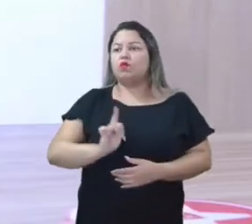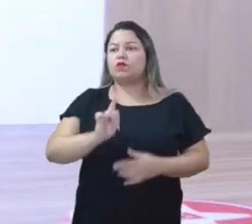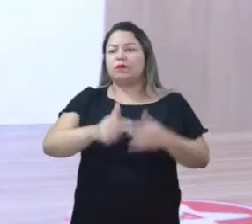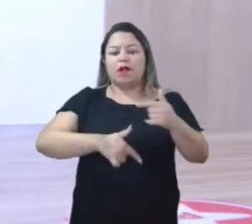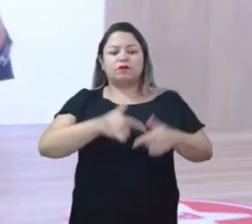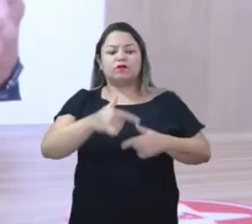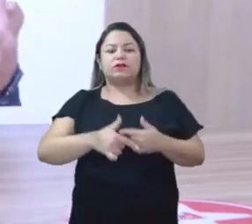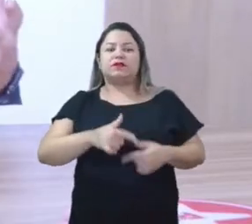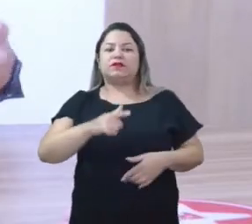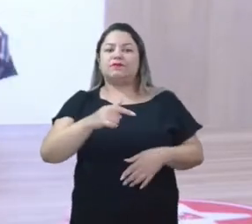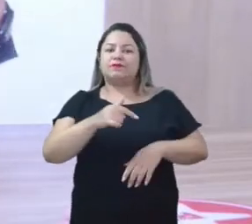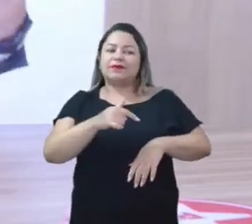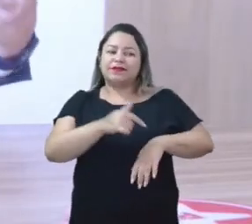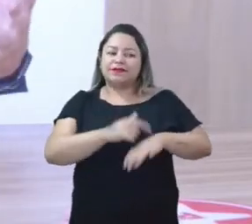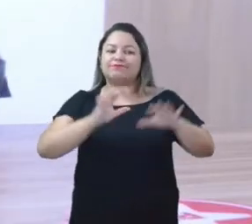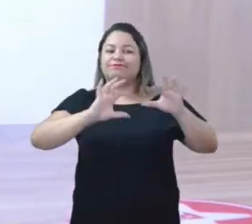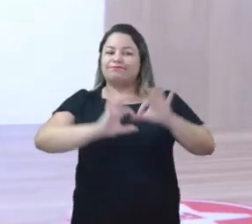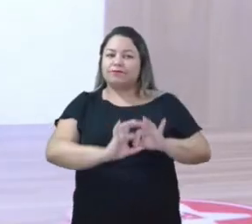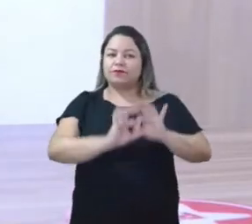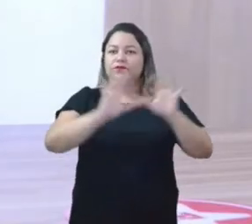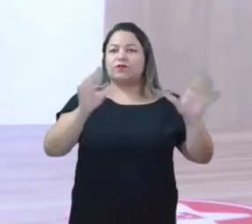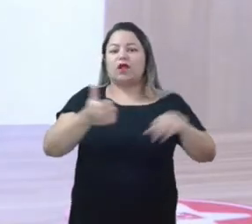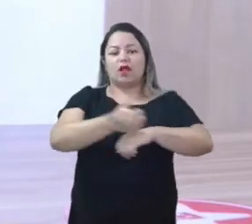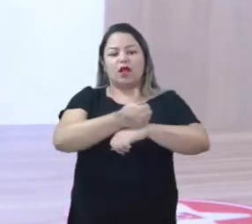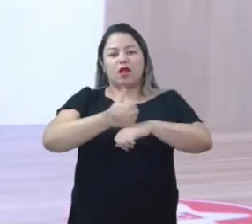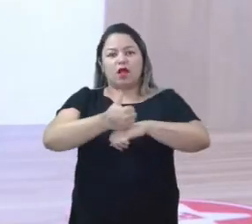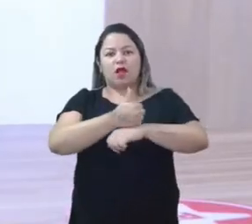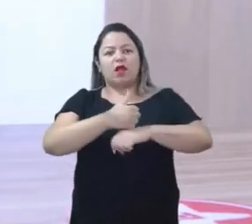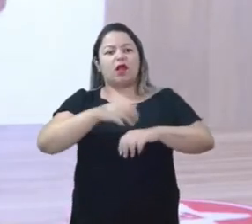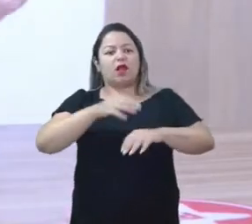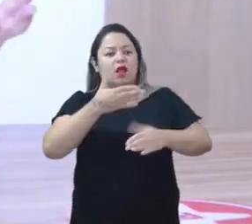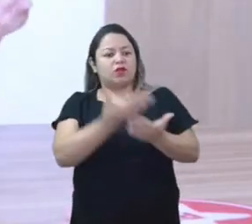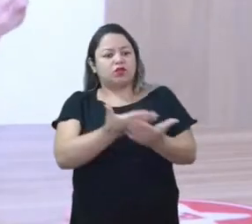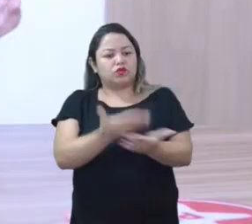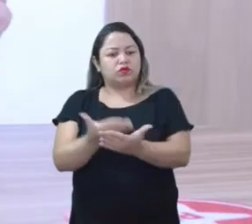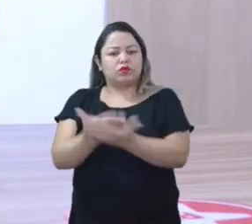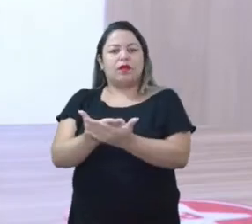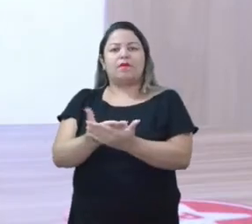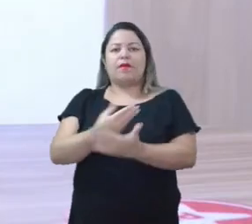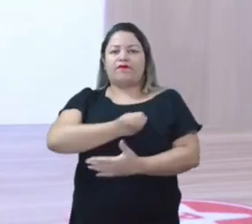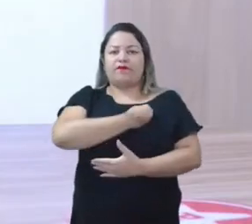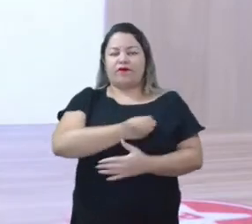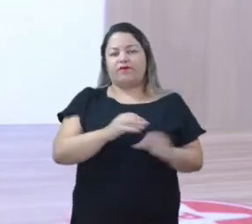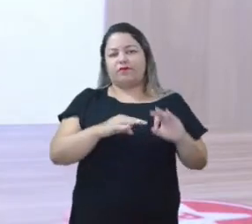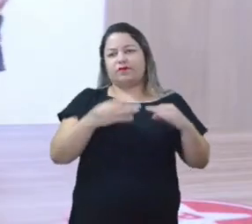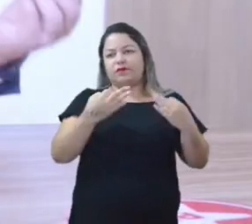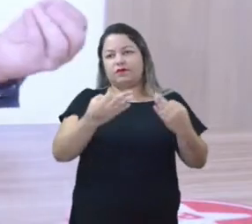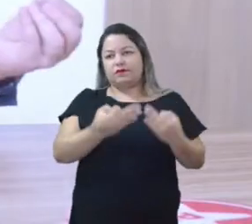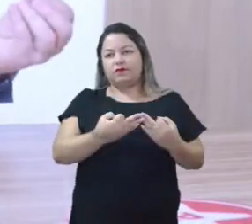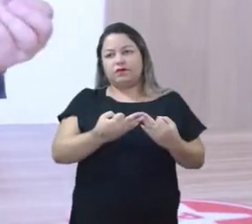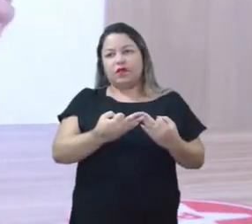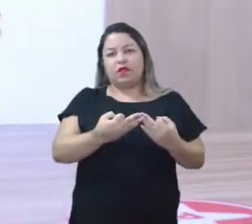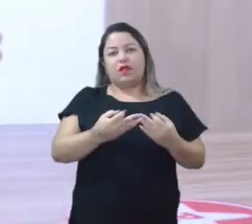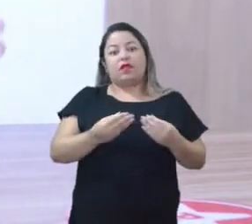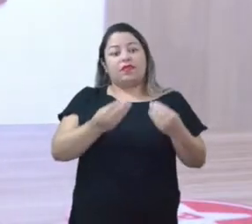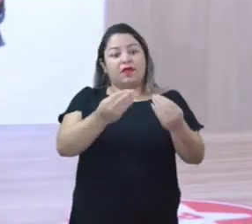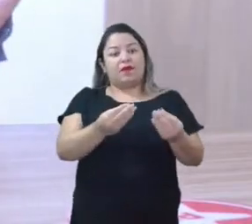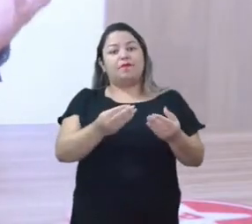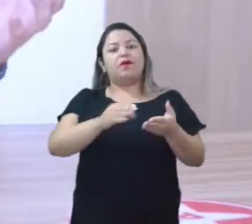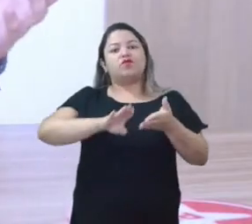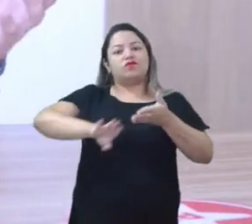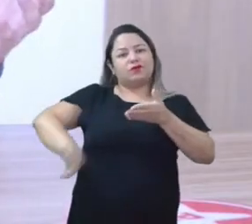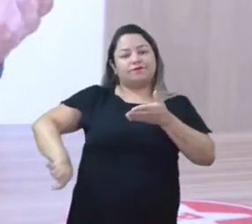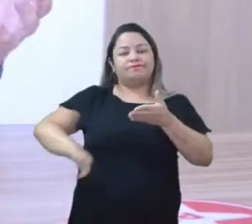mais tempo livre para se qualificar e conviver com a família, mas, de fato, nós não podemos dar com uma mão e tirar com outra. Então, nós